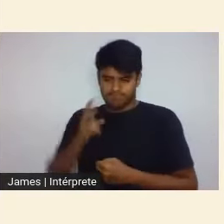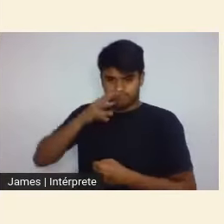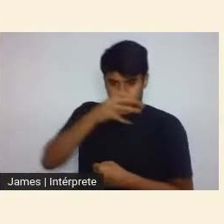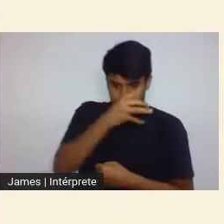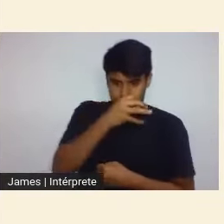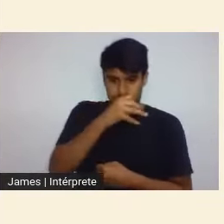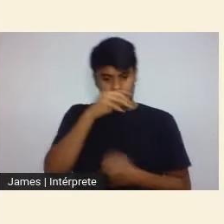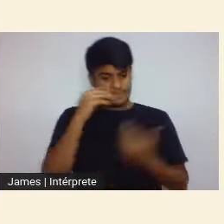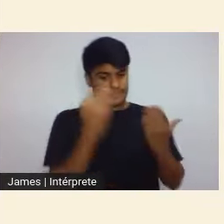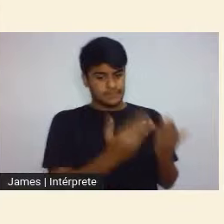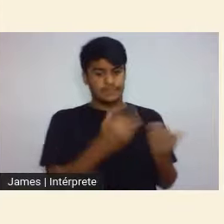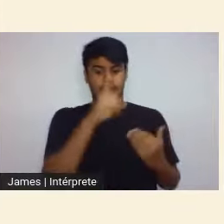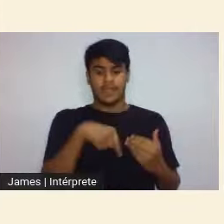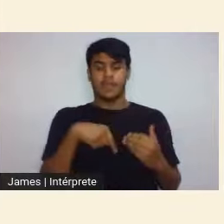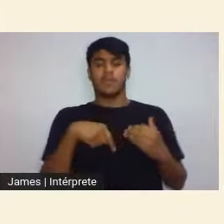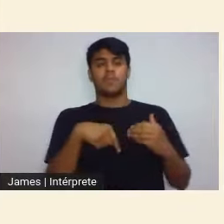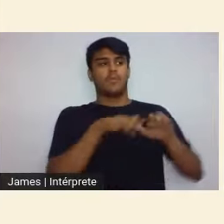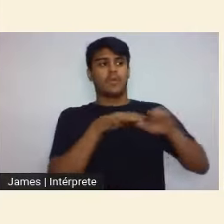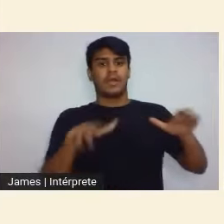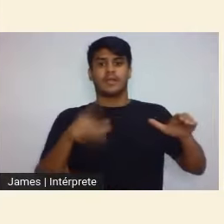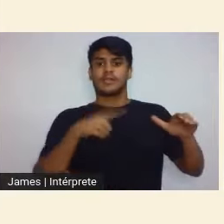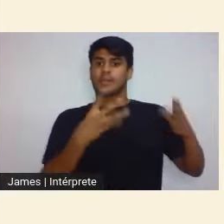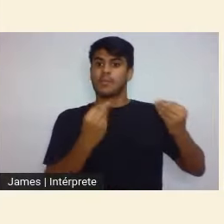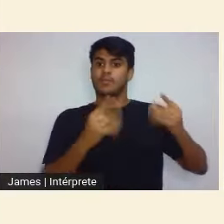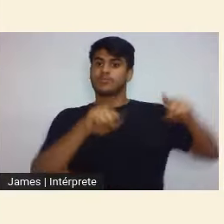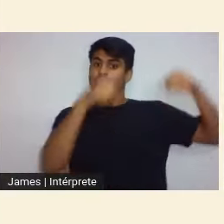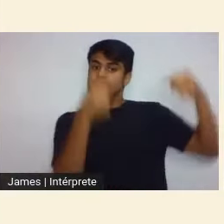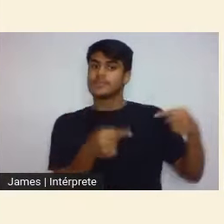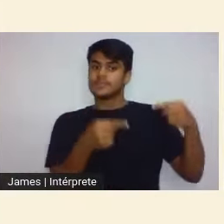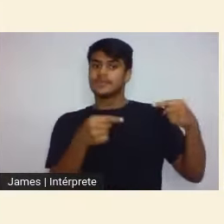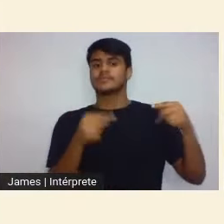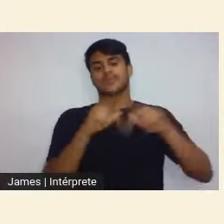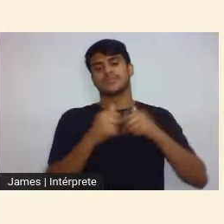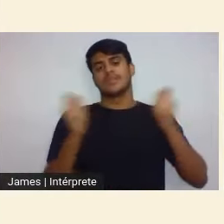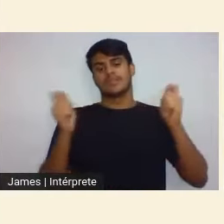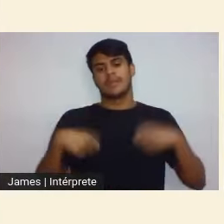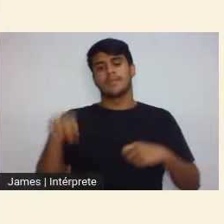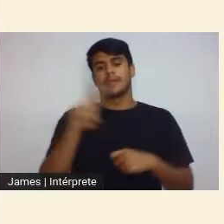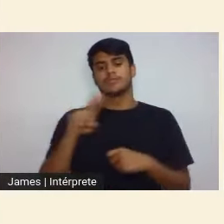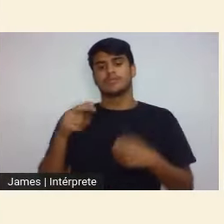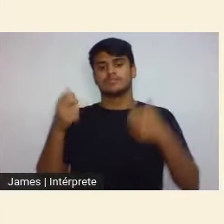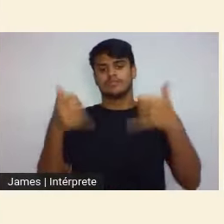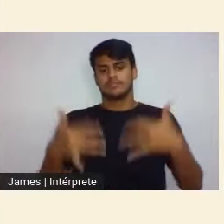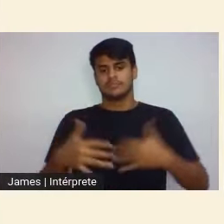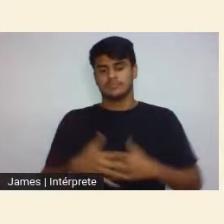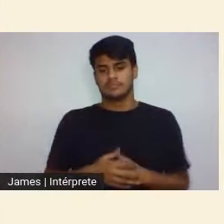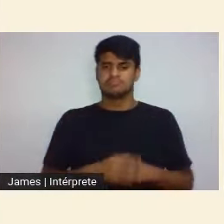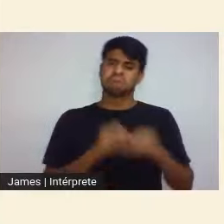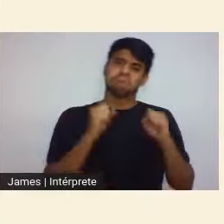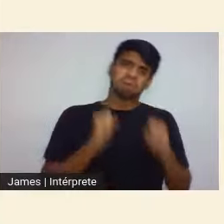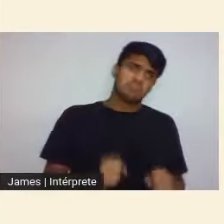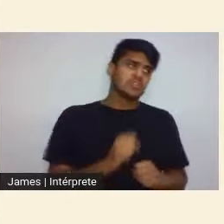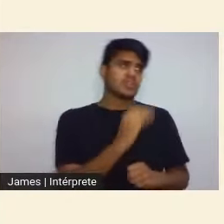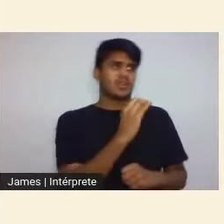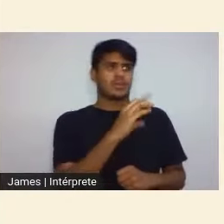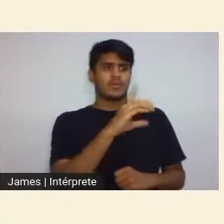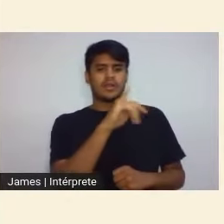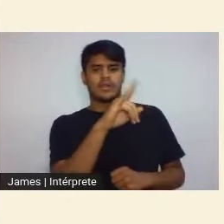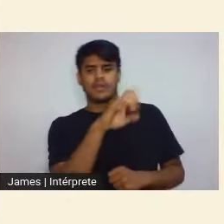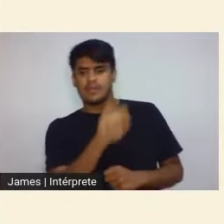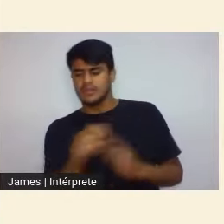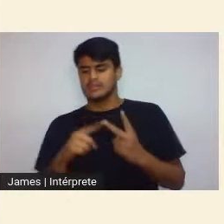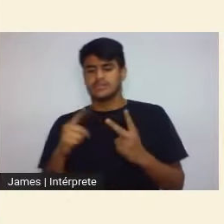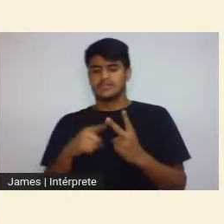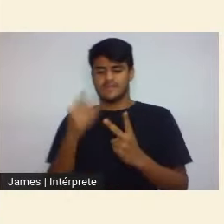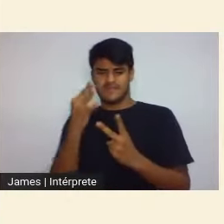de contrastes, para usar a expressão consagrada por Roger Bastide. Seja Euclides da Cunha, seja Jacques Lambert,